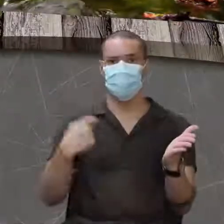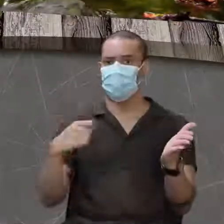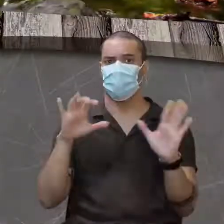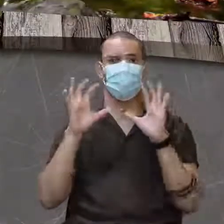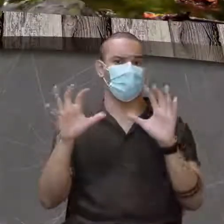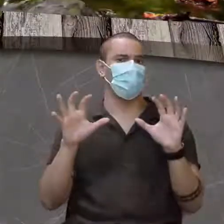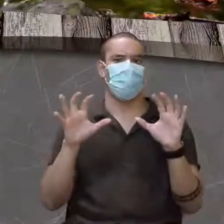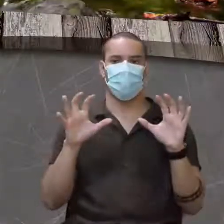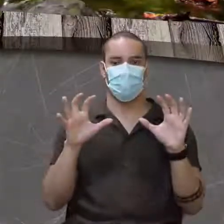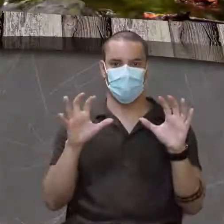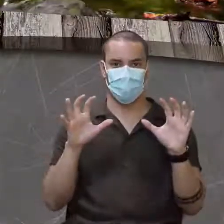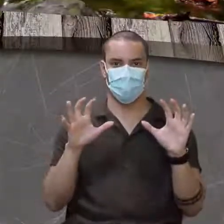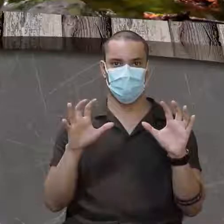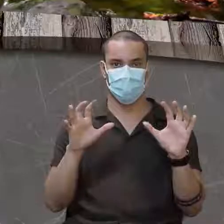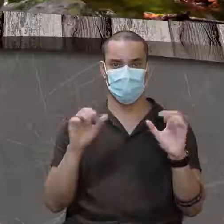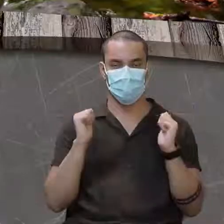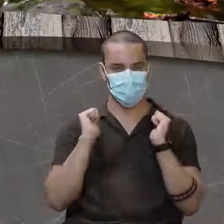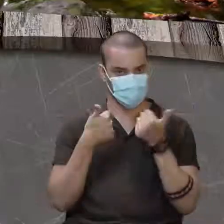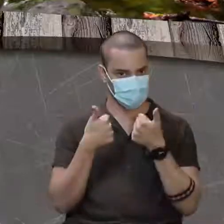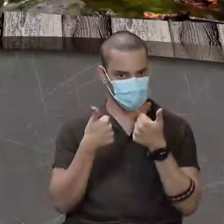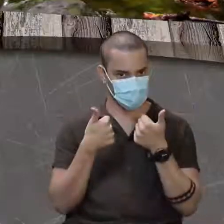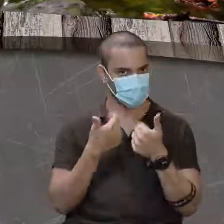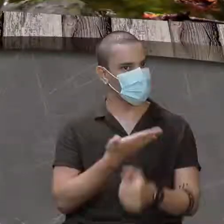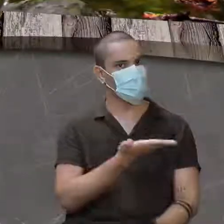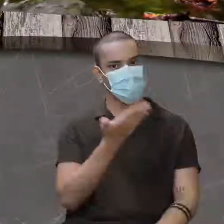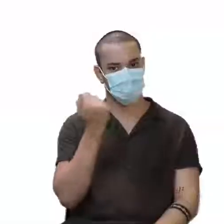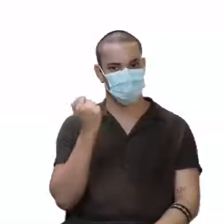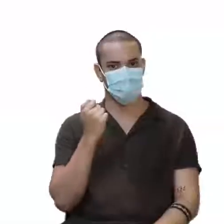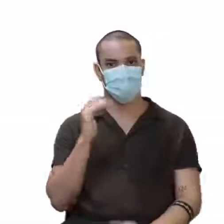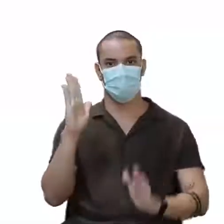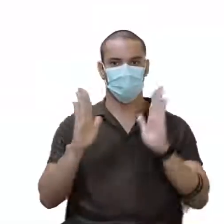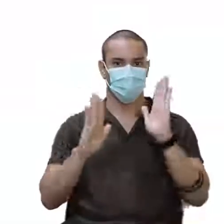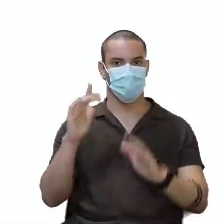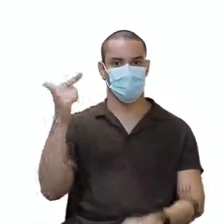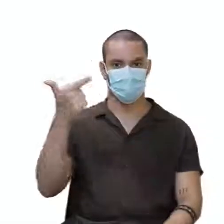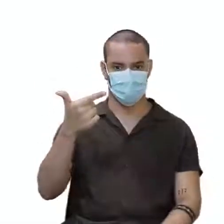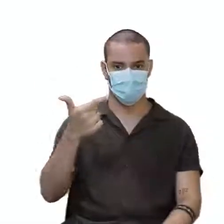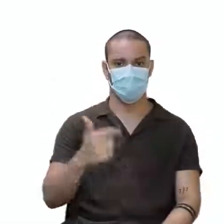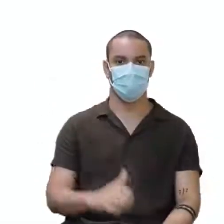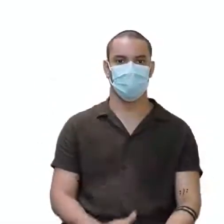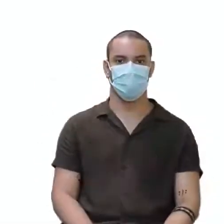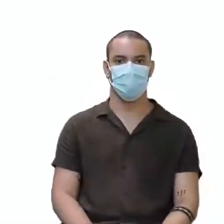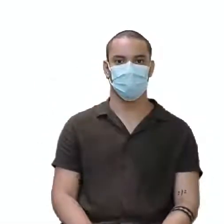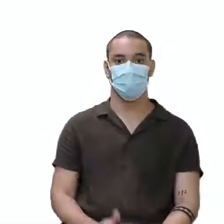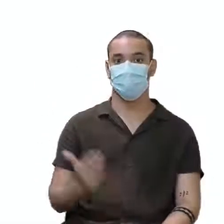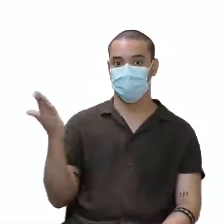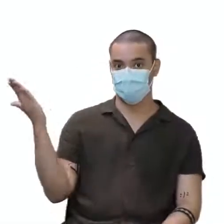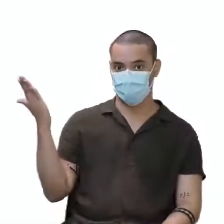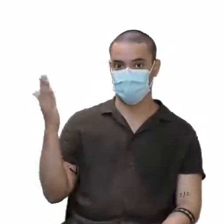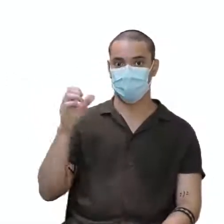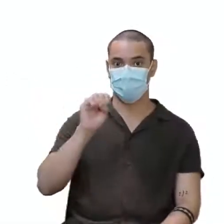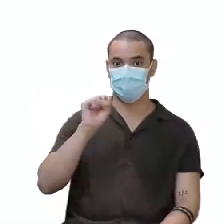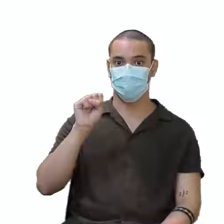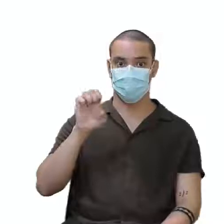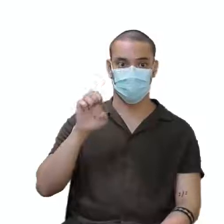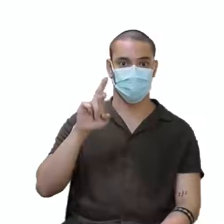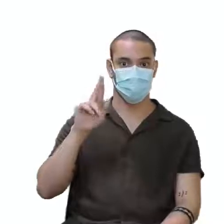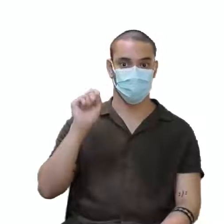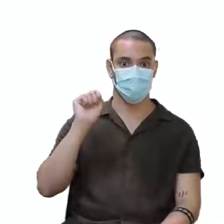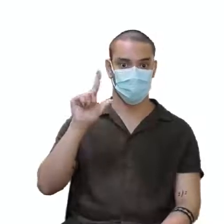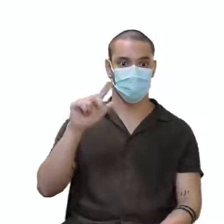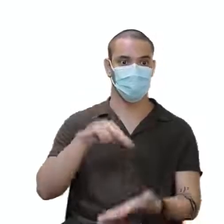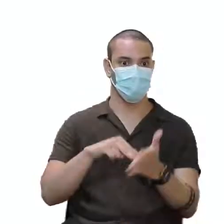início. Perfeito? Vamos para a segunda fase? Olha lá no quadro. Aí a fase seral, como a gente falou,